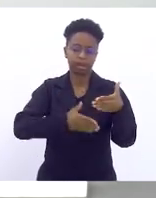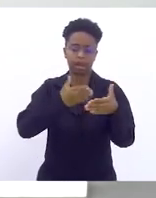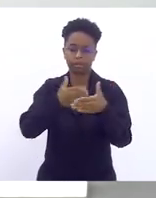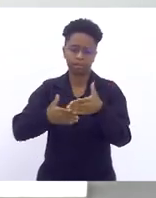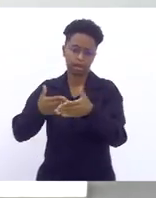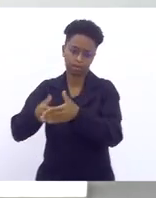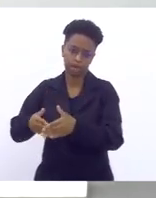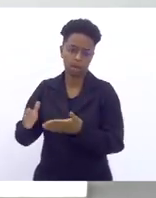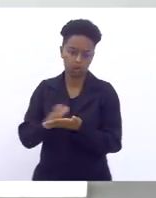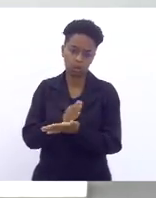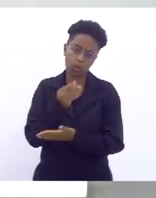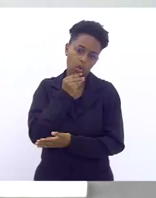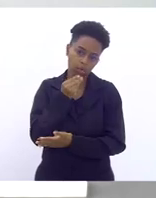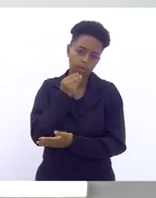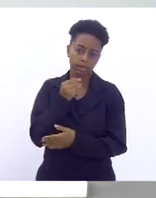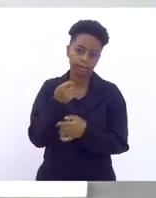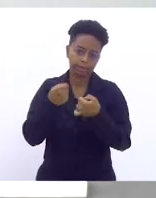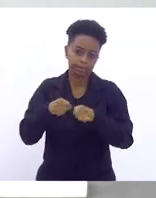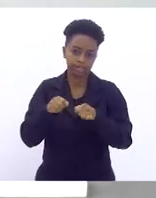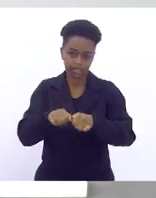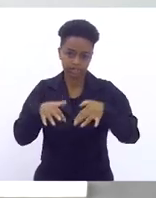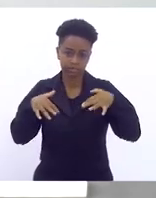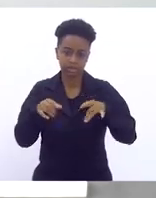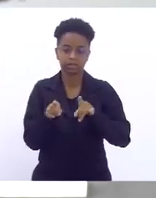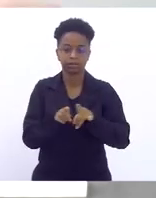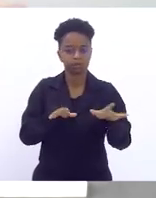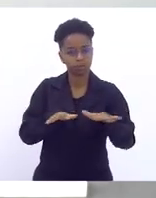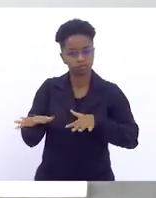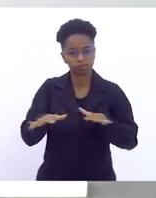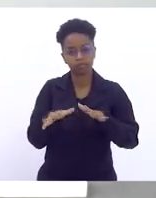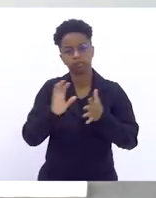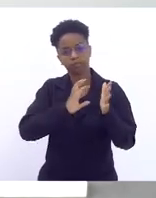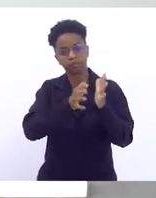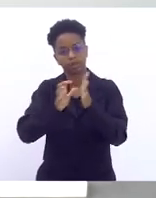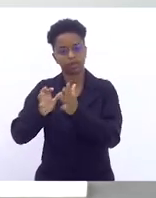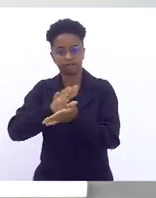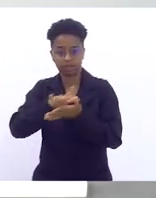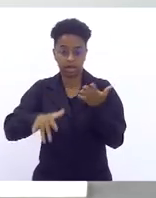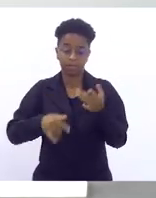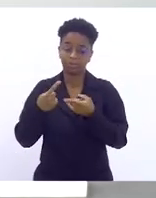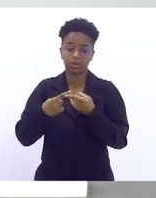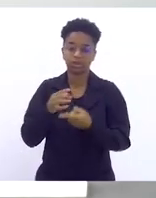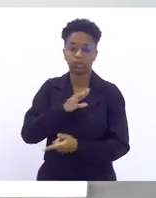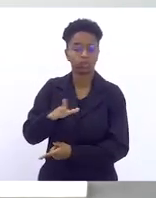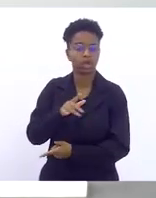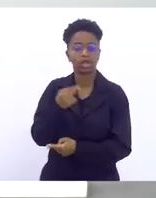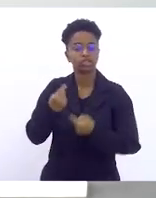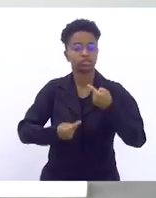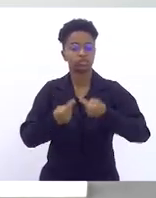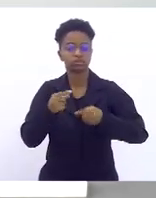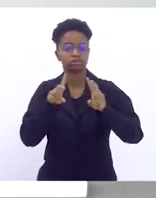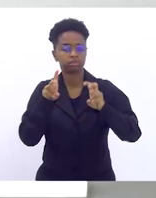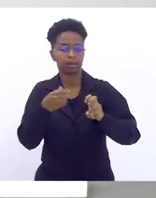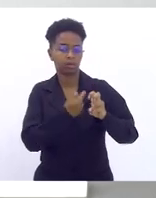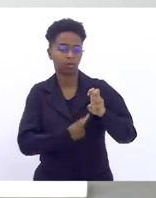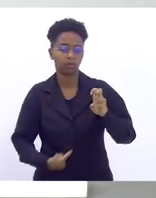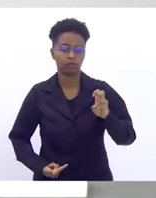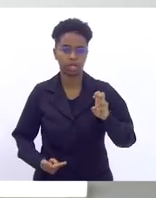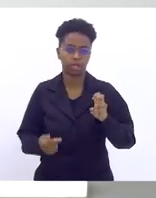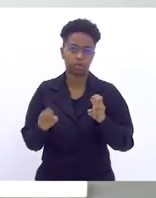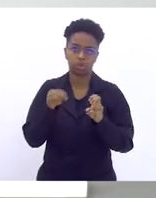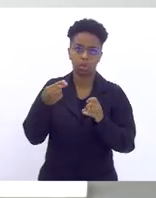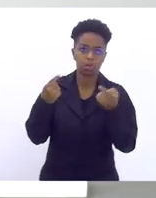Assembleia e que também através da mobilização política dos diversos partidos aqui da casa porque não estamos aqui discutindo questões de governo de